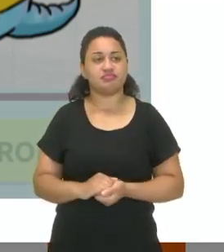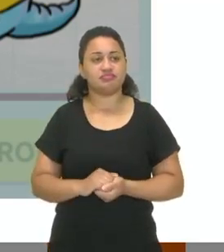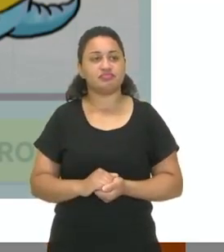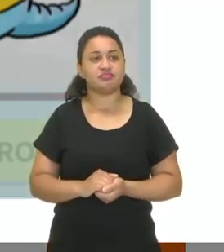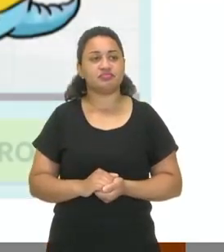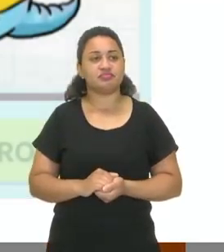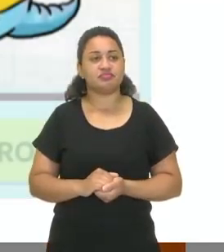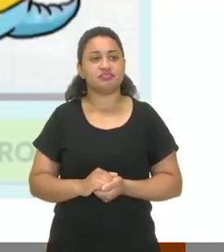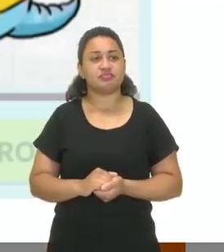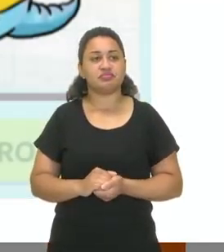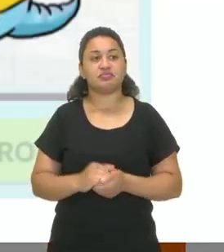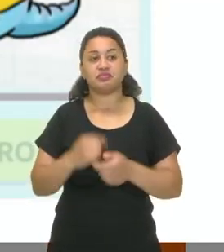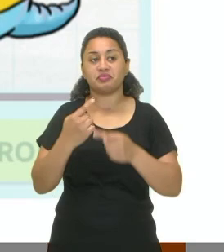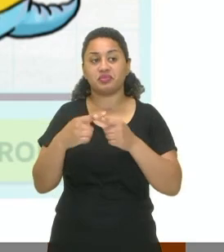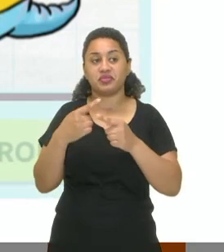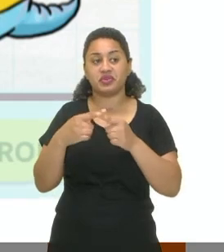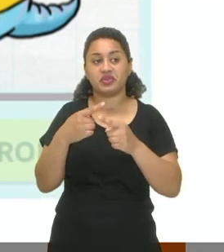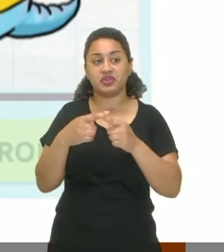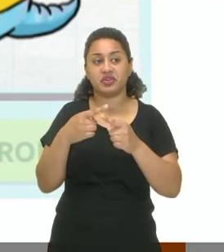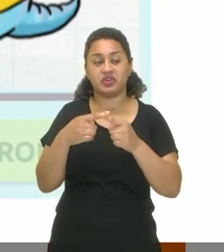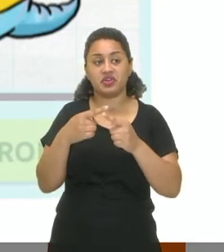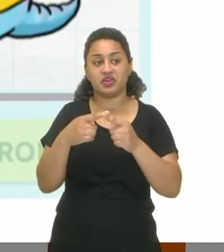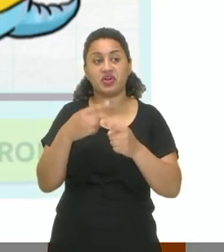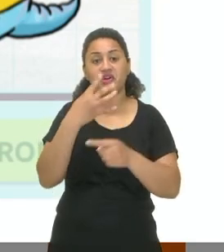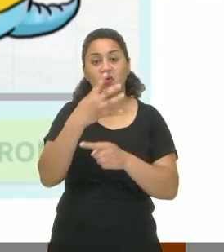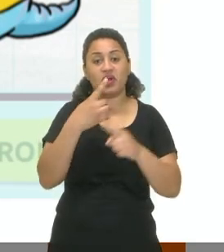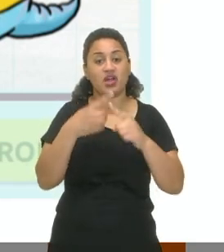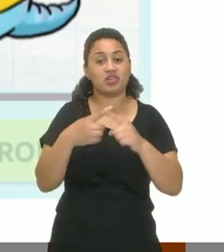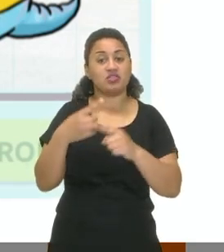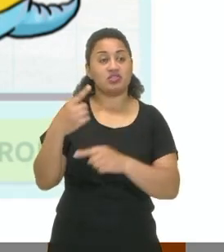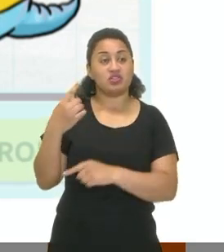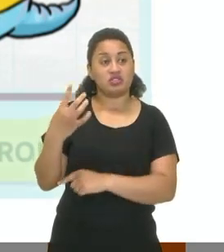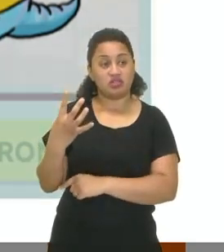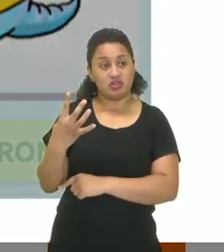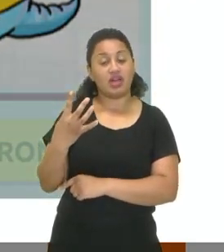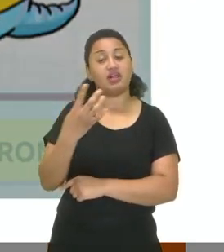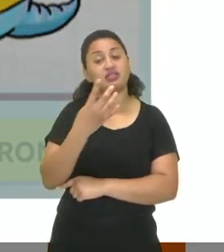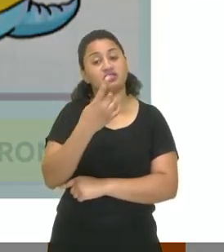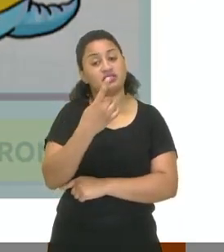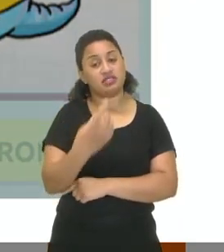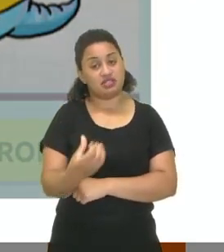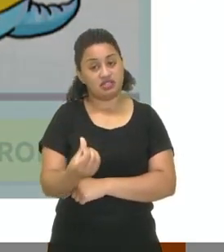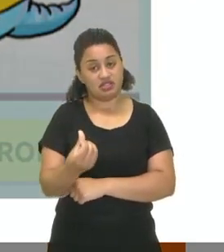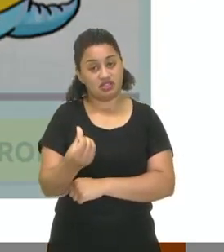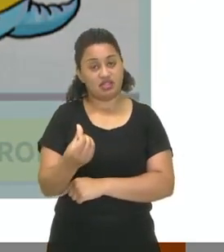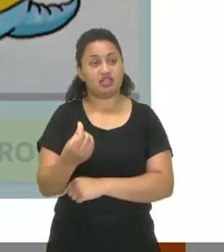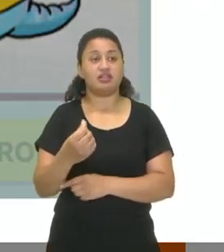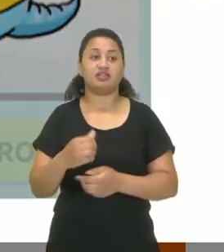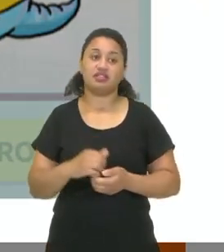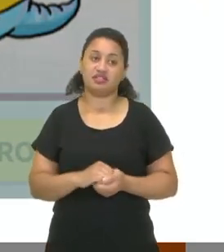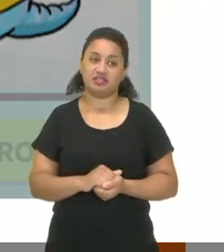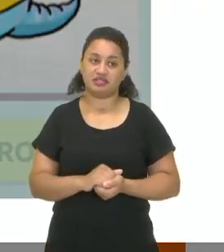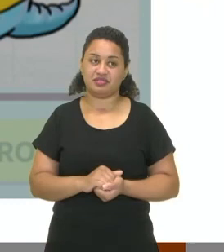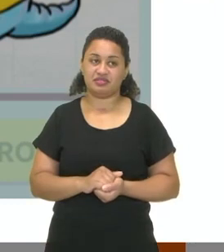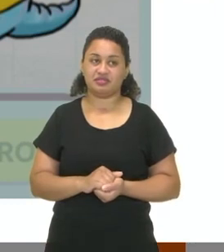quê? Olha lá. Porque 4 vezes 4 não é 16? A gente vem aqui, clica e coloca o